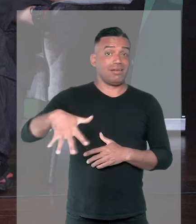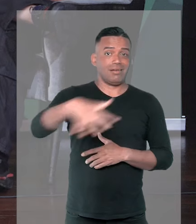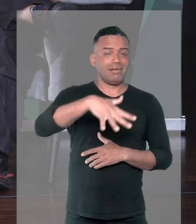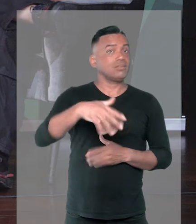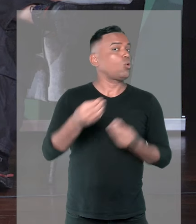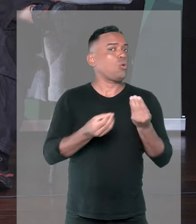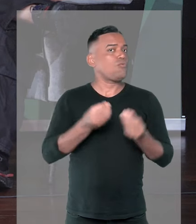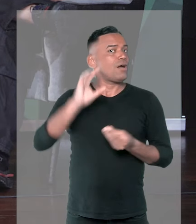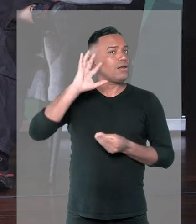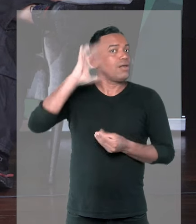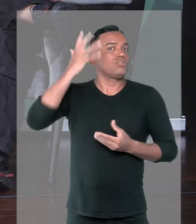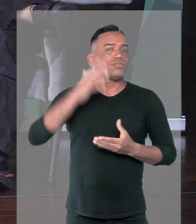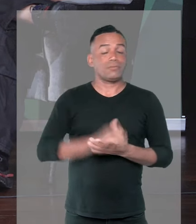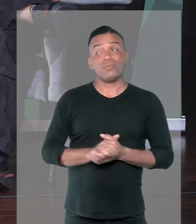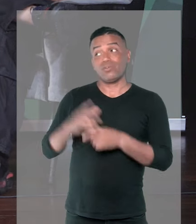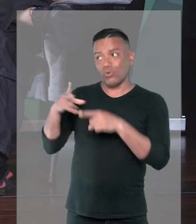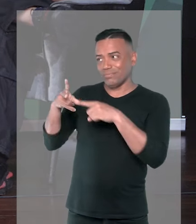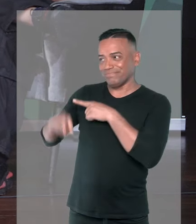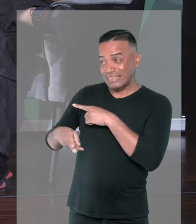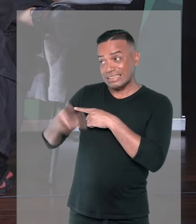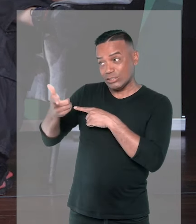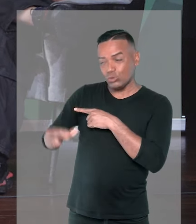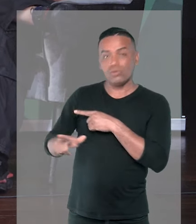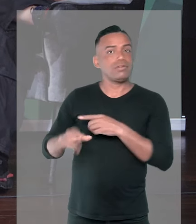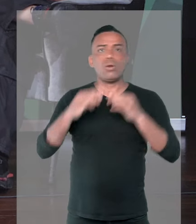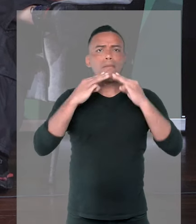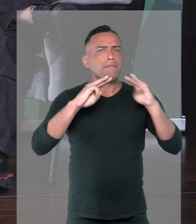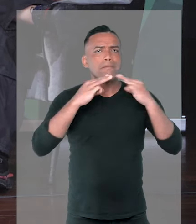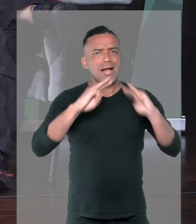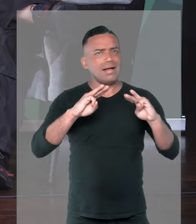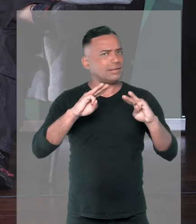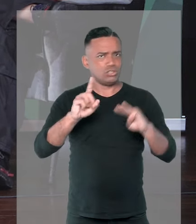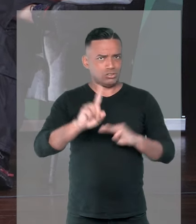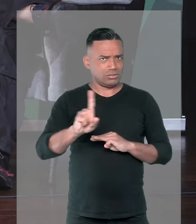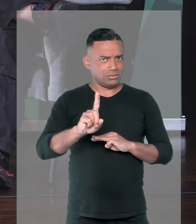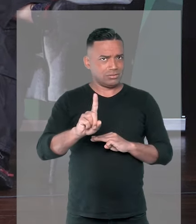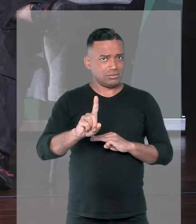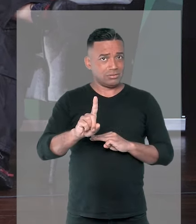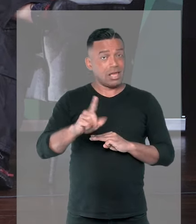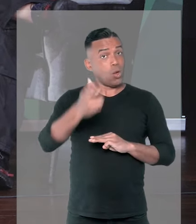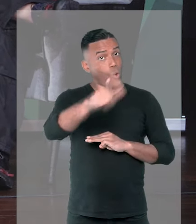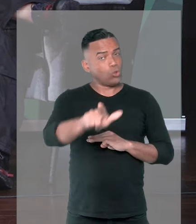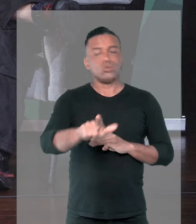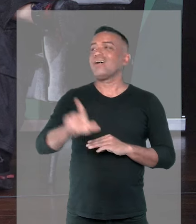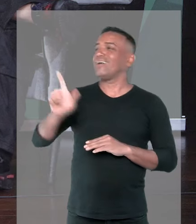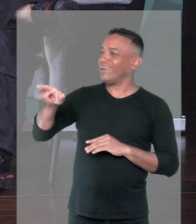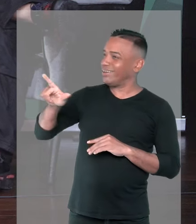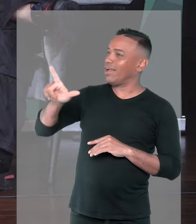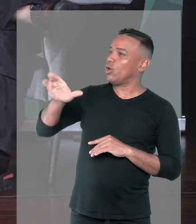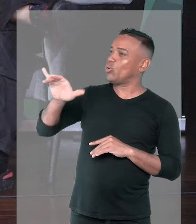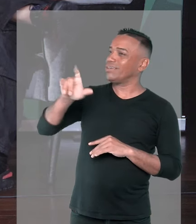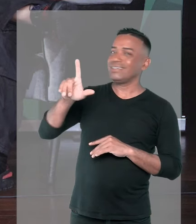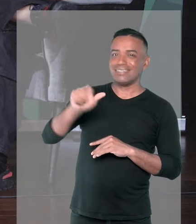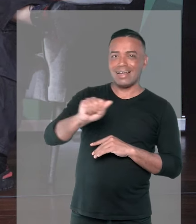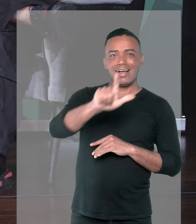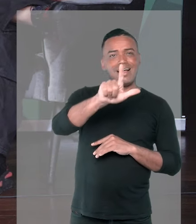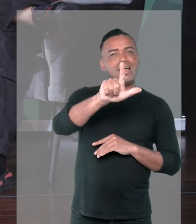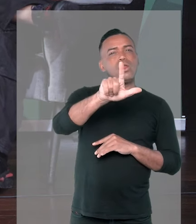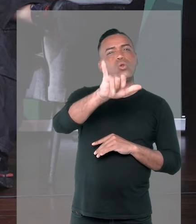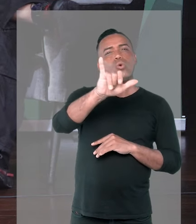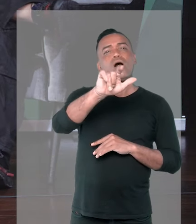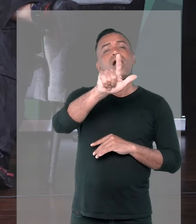resolver vou te atrapalhar de novo então não é marketing é uma outra coisa não é marketing foi isso que a luí Helena trajando disse para mim na primeira